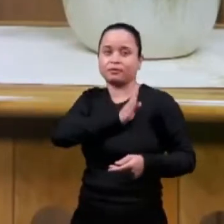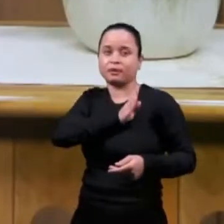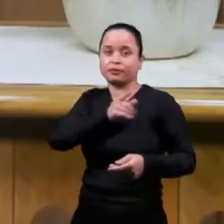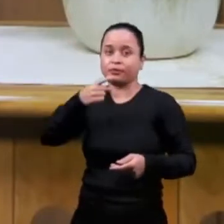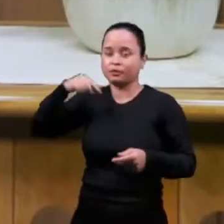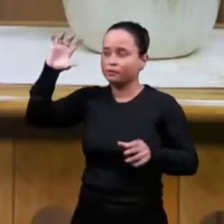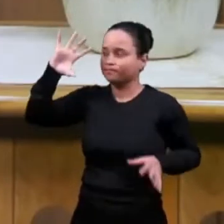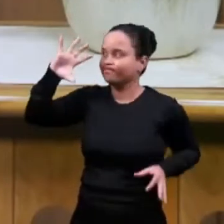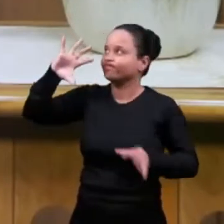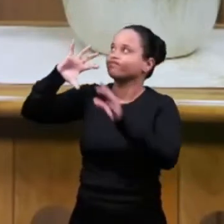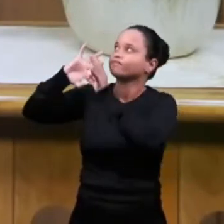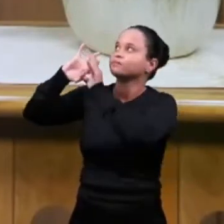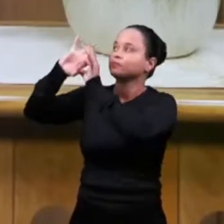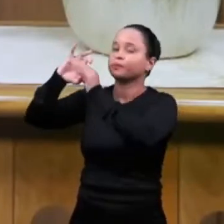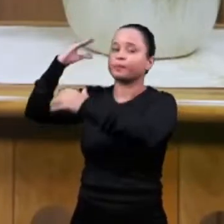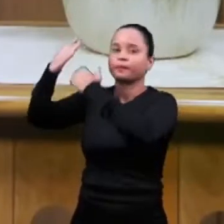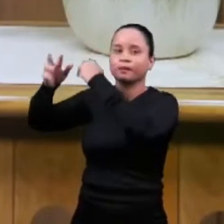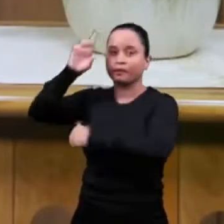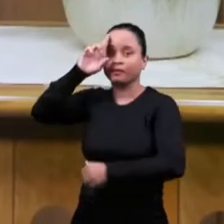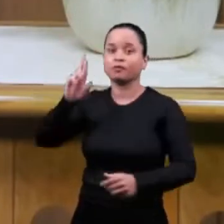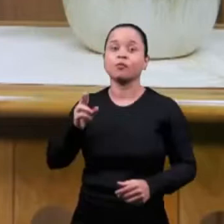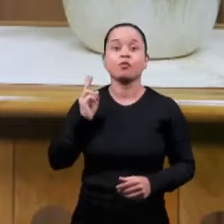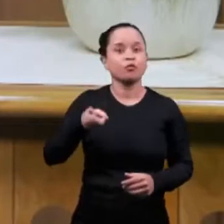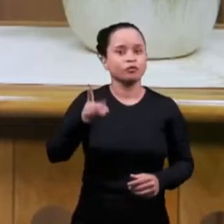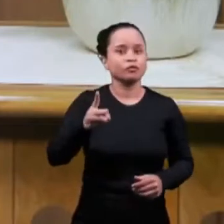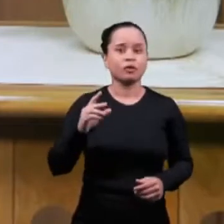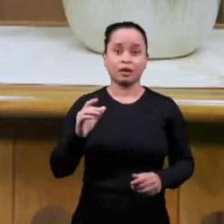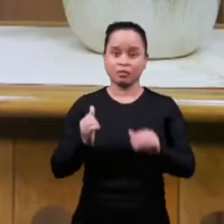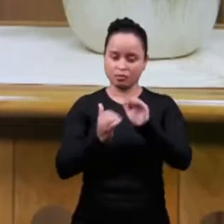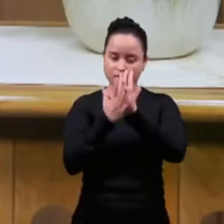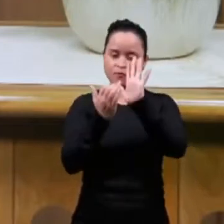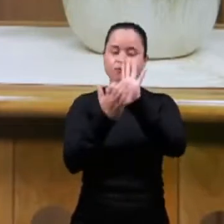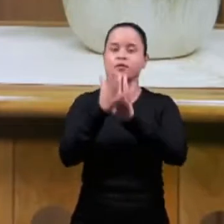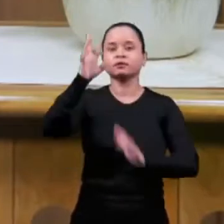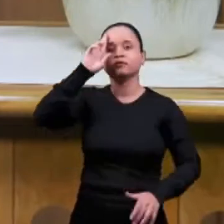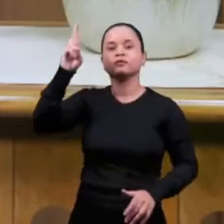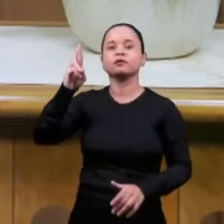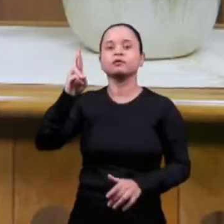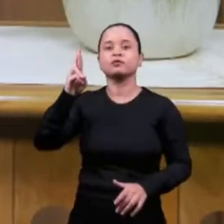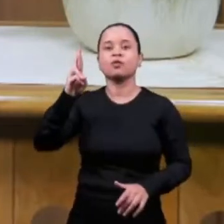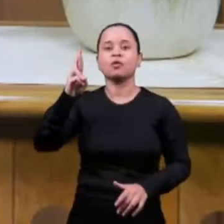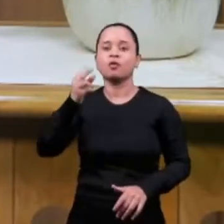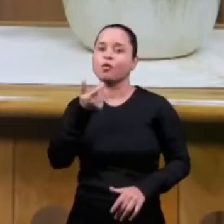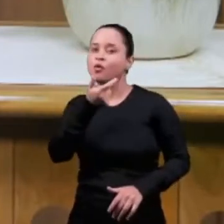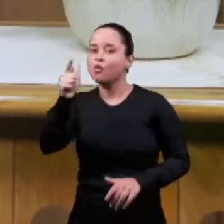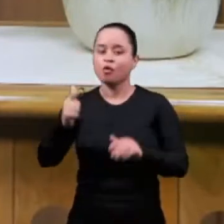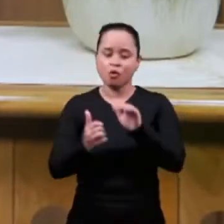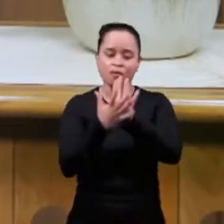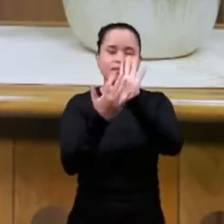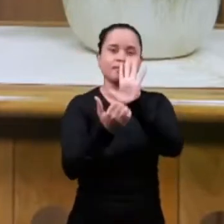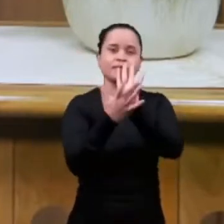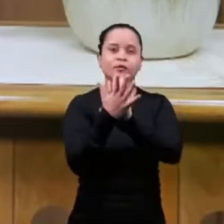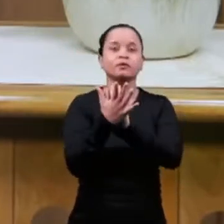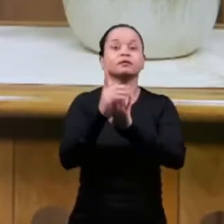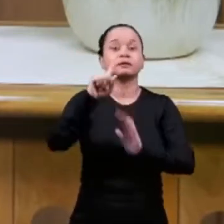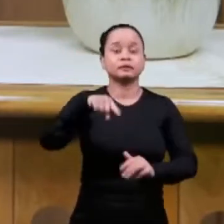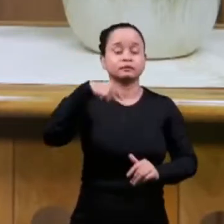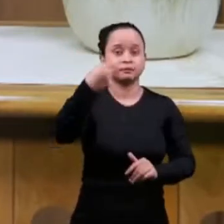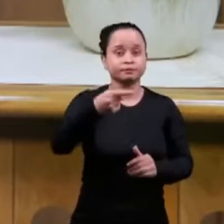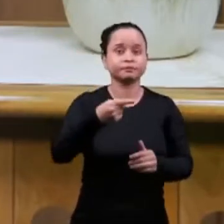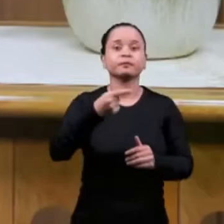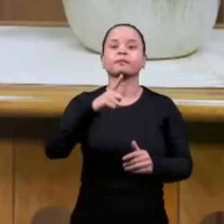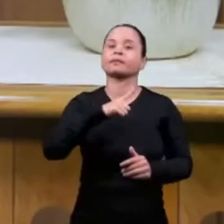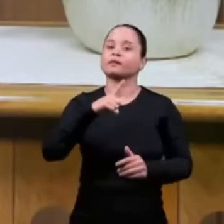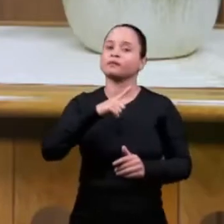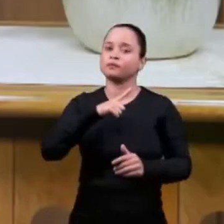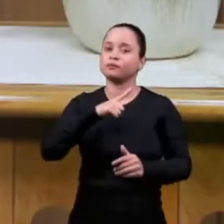sua presença. Vamos continuar adorando o nome do Senhor. Vamos cantar mais um louvor e na sequência teremos uma palavra para nós